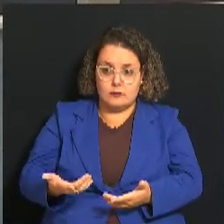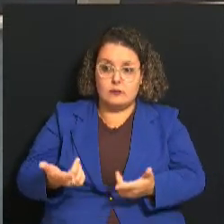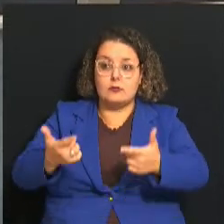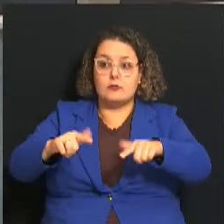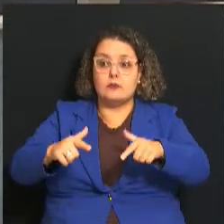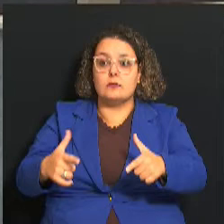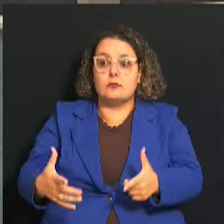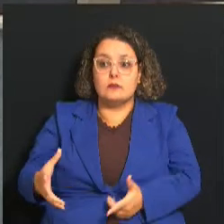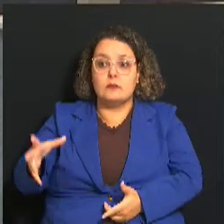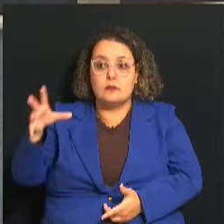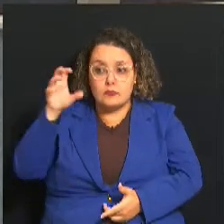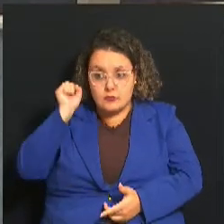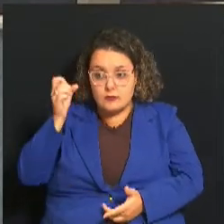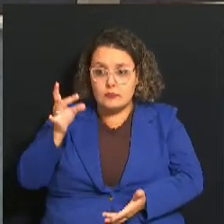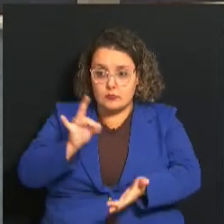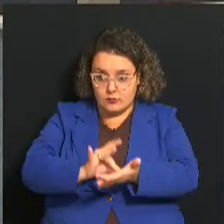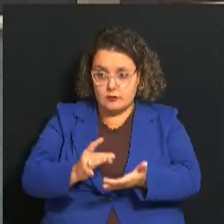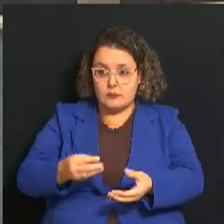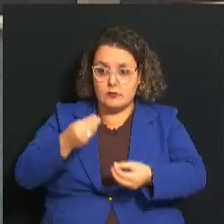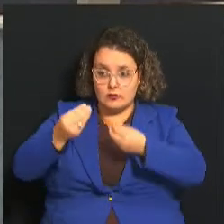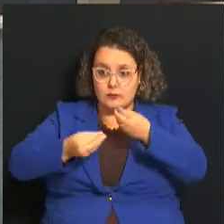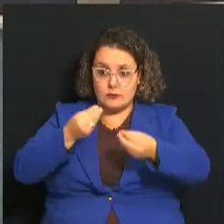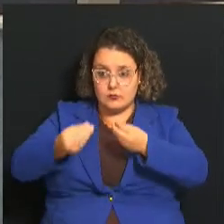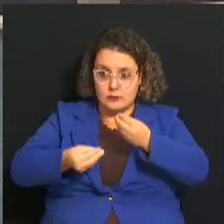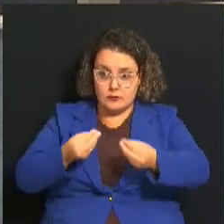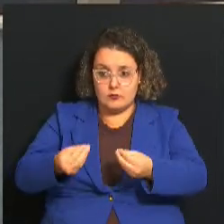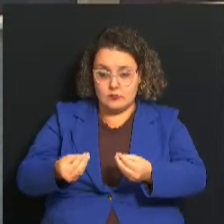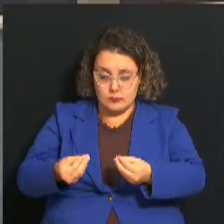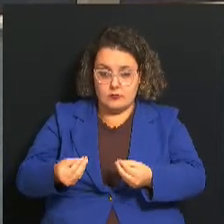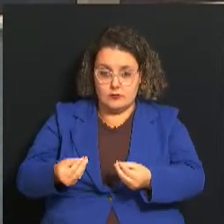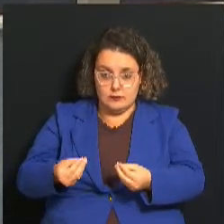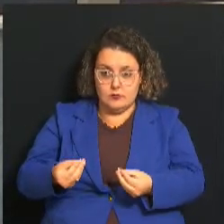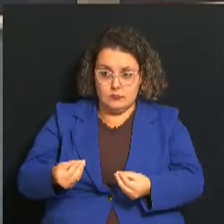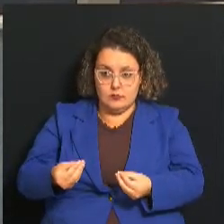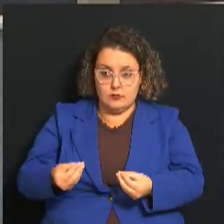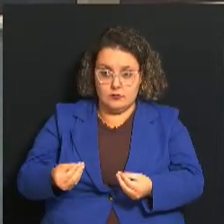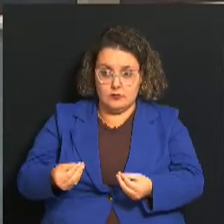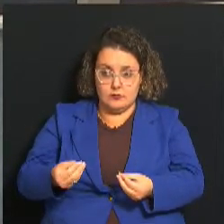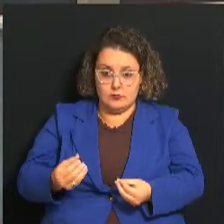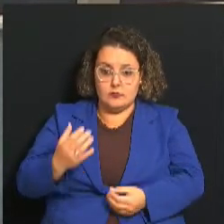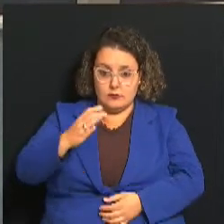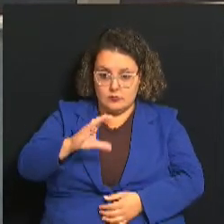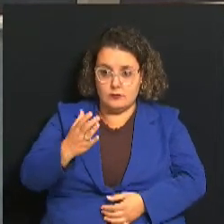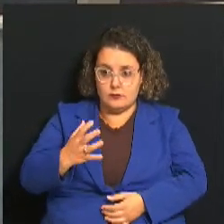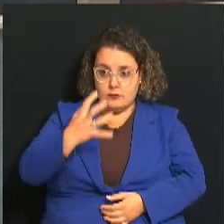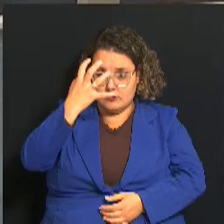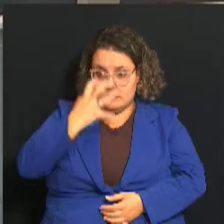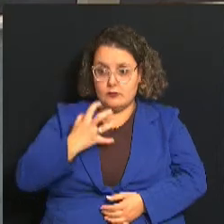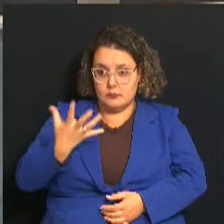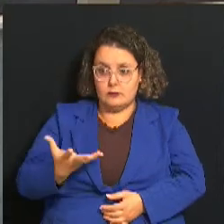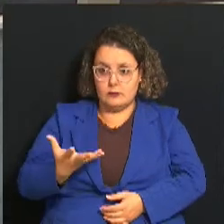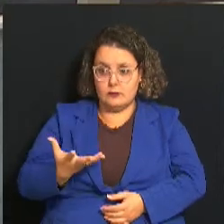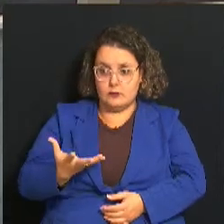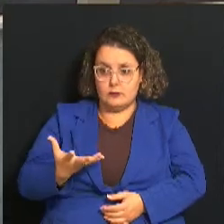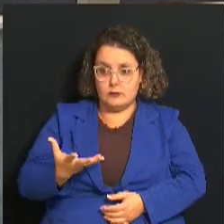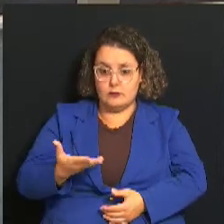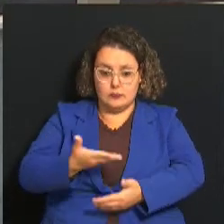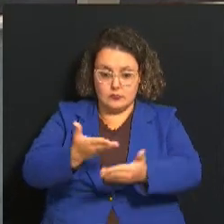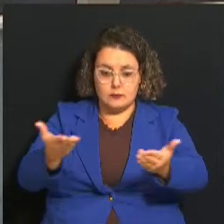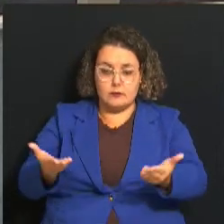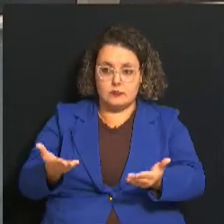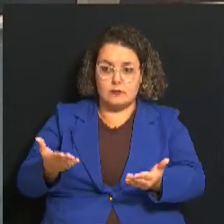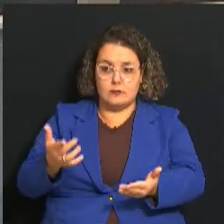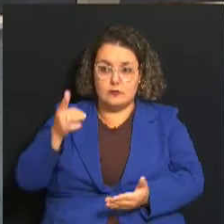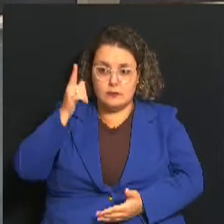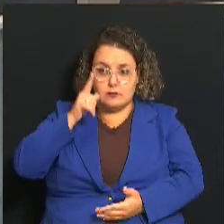ouvido, de fato? E como a gente vai... Como isso está sendo colocado com seriedade por parte de vocês para que a gente seja